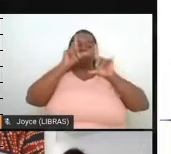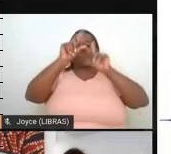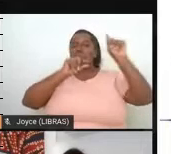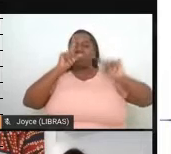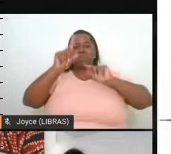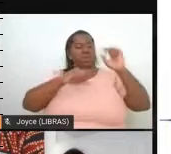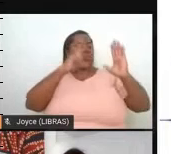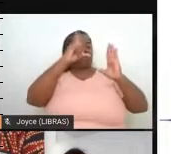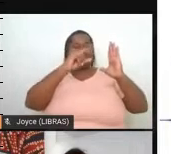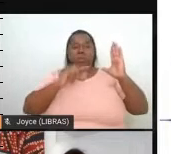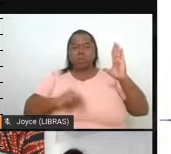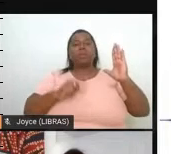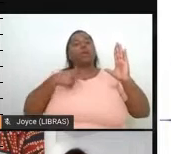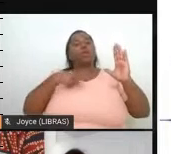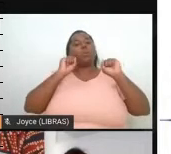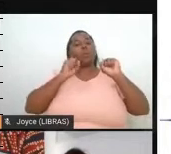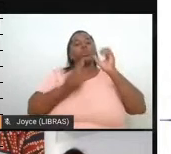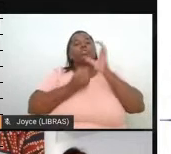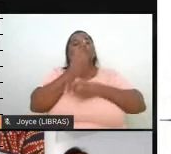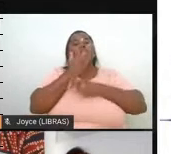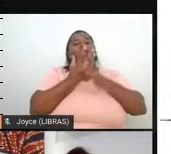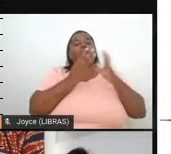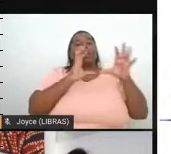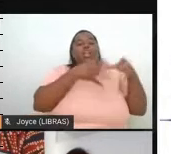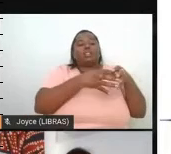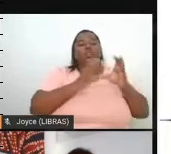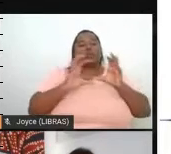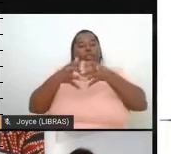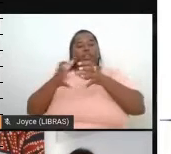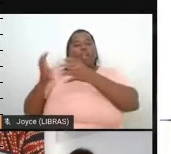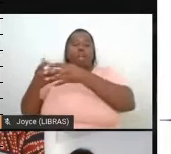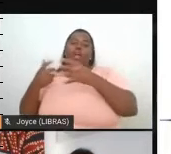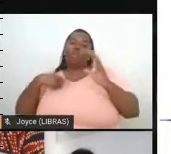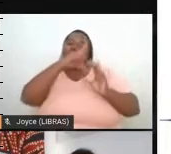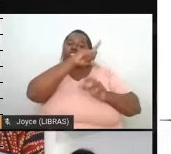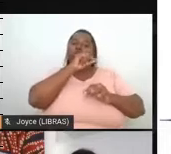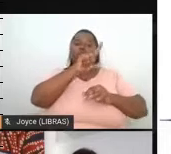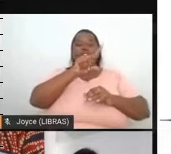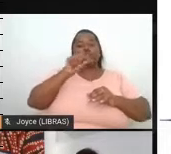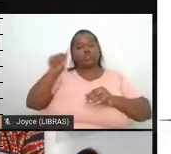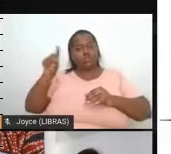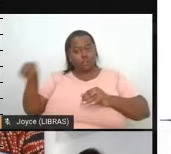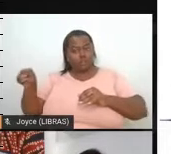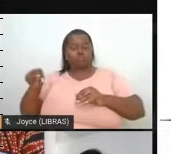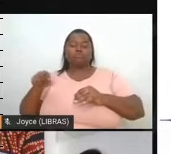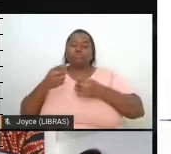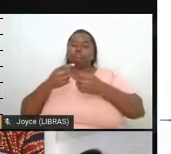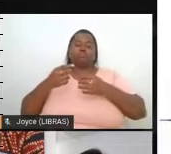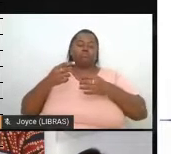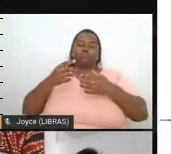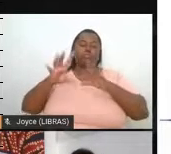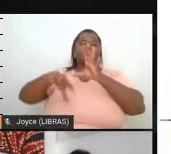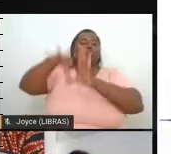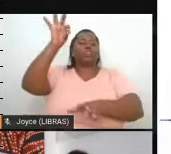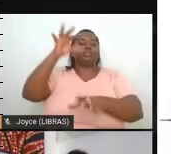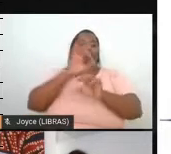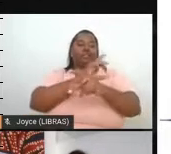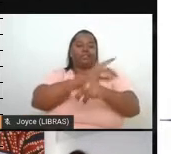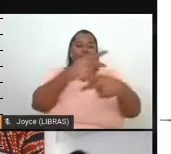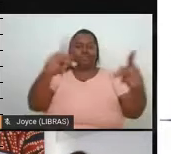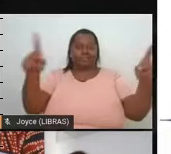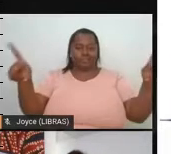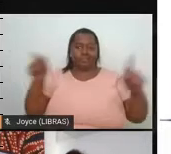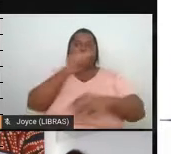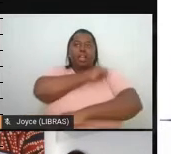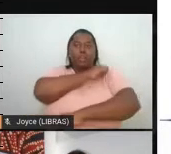aleatória dentro daquela categoria, e isso vai ser sorteado para cada aluno. Então, hoje em dia, essa close, como ela